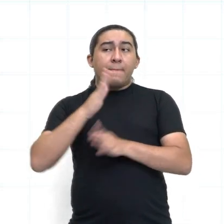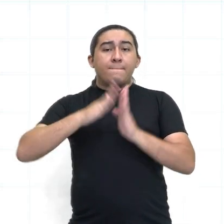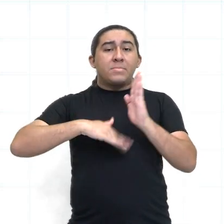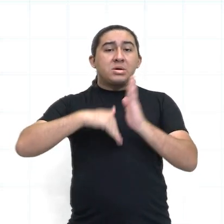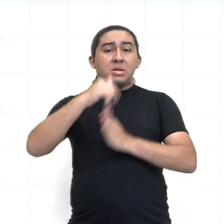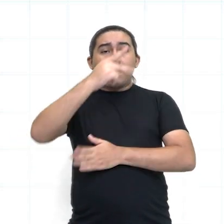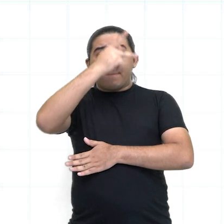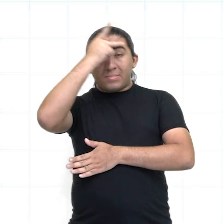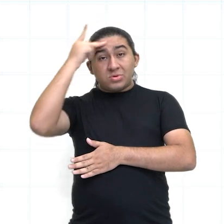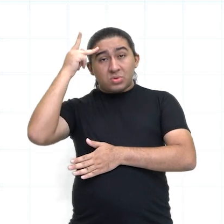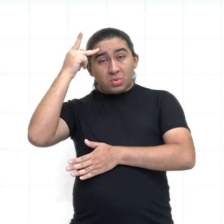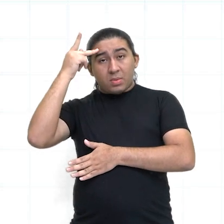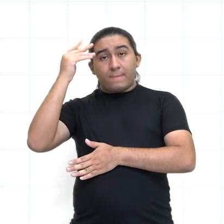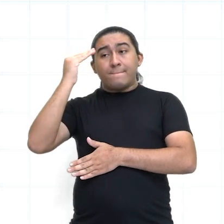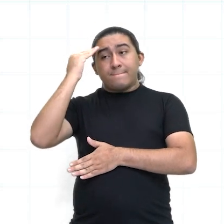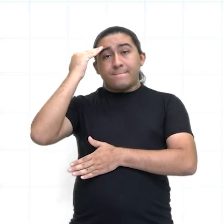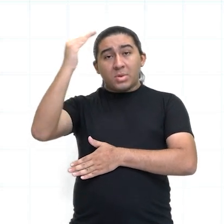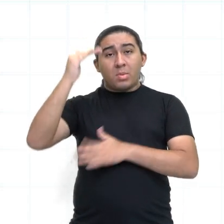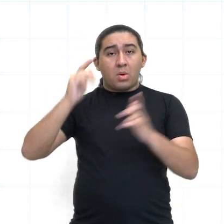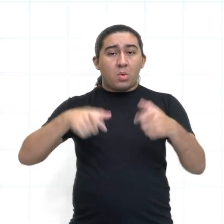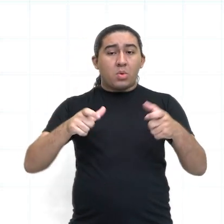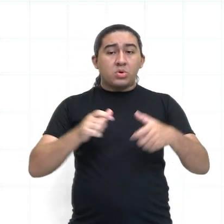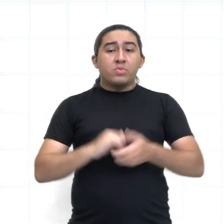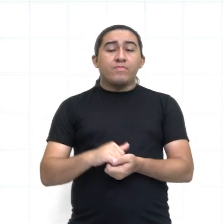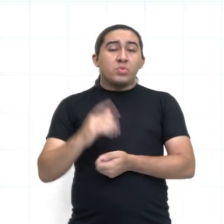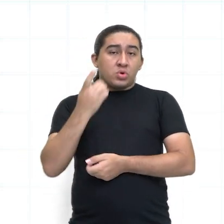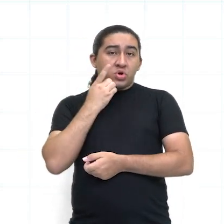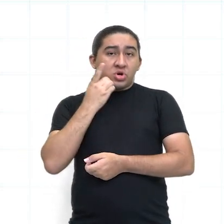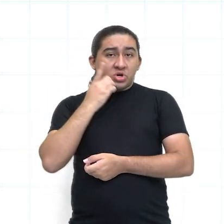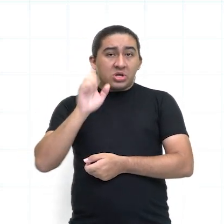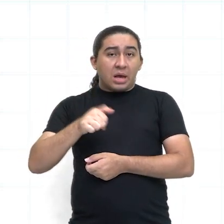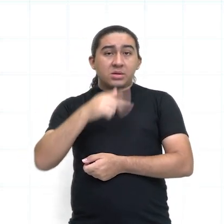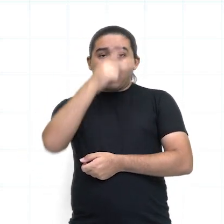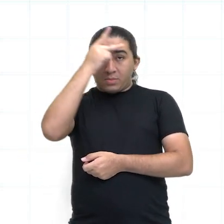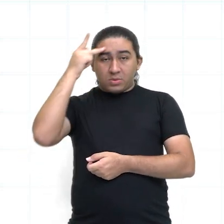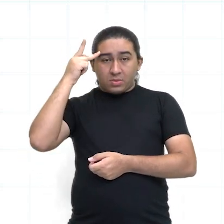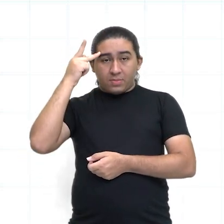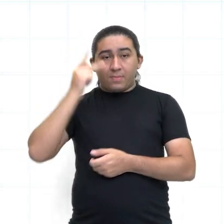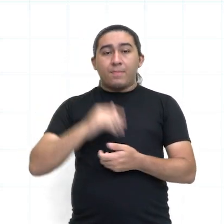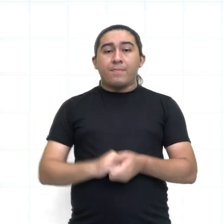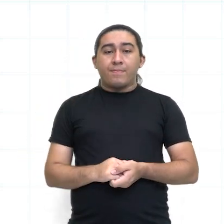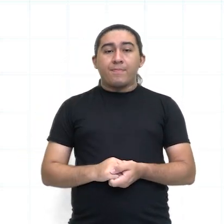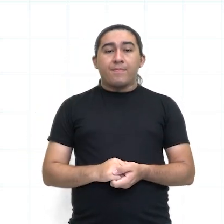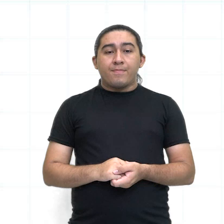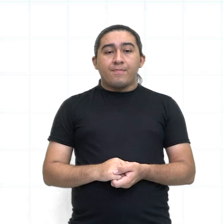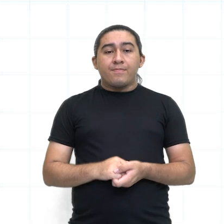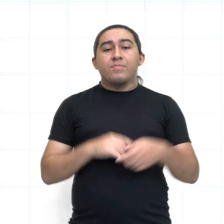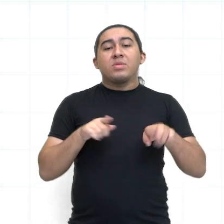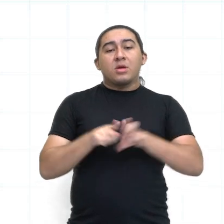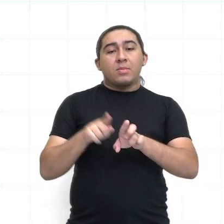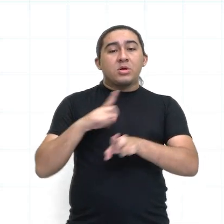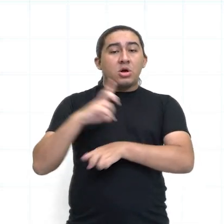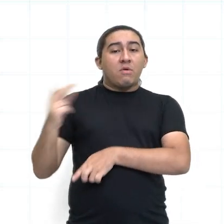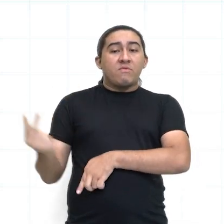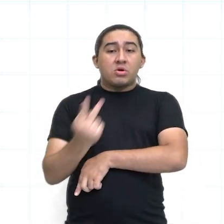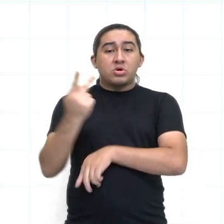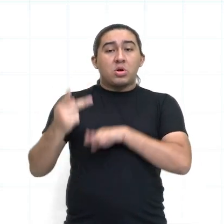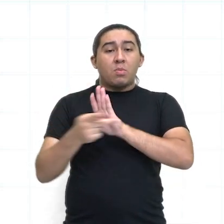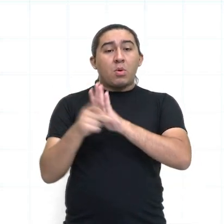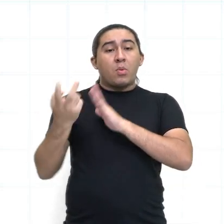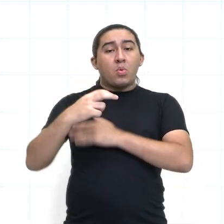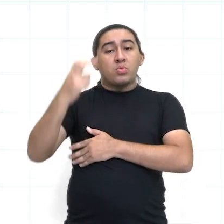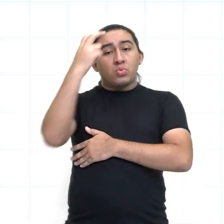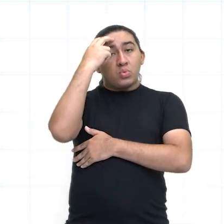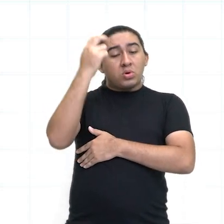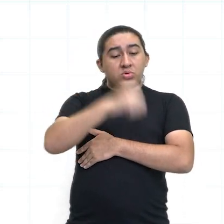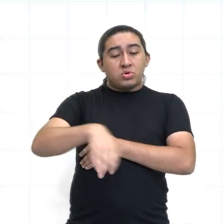pessoas, principalmente o cotidiano dessas pessoas. E também havia valorização pela pintura feita ao